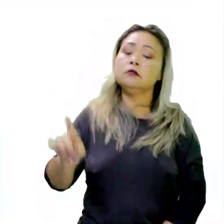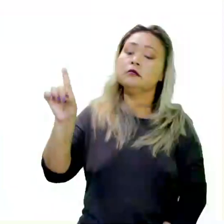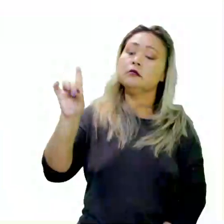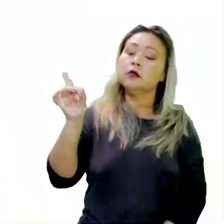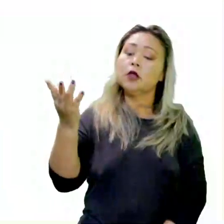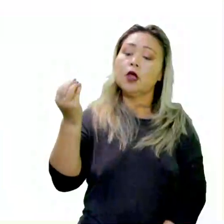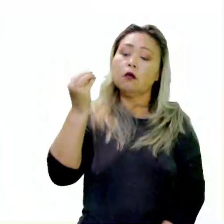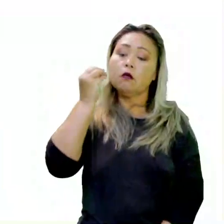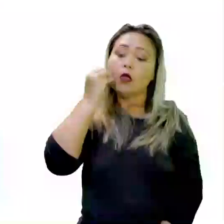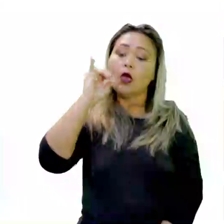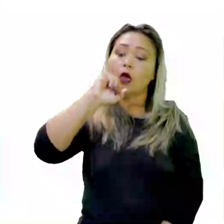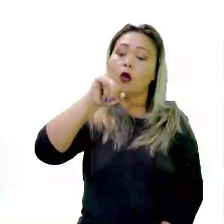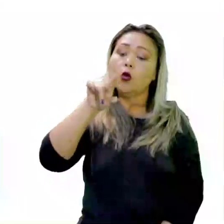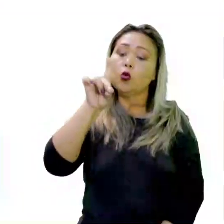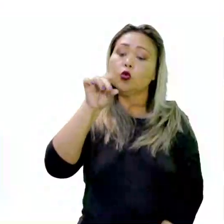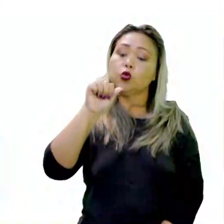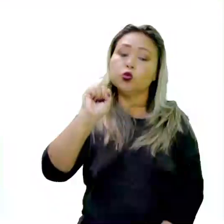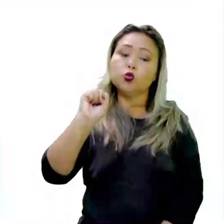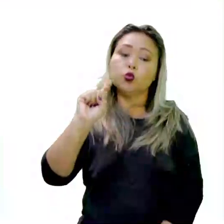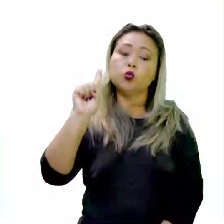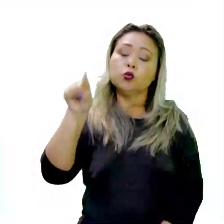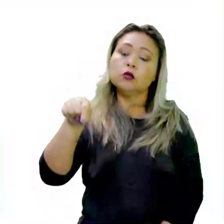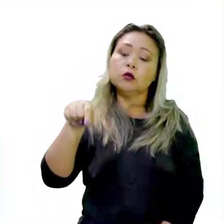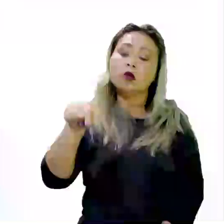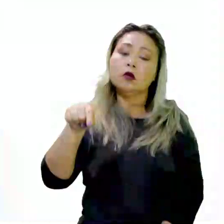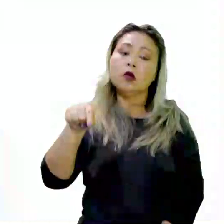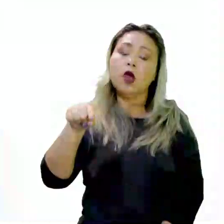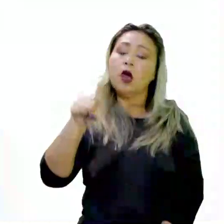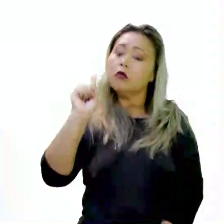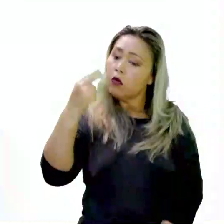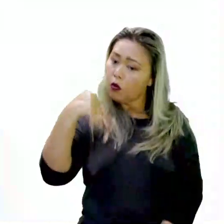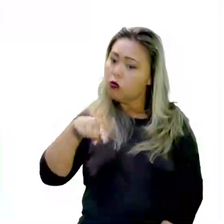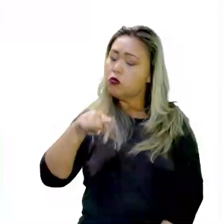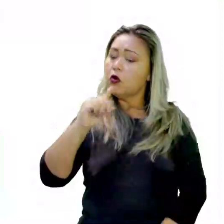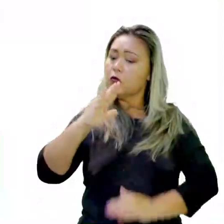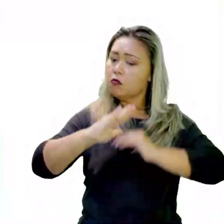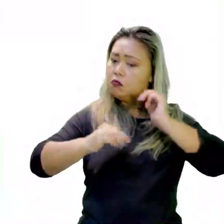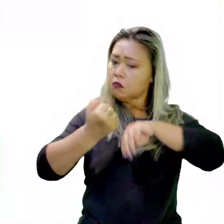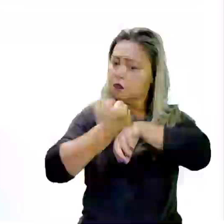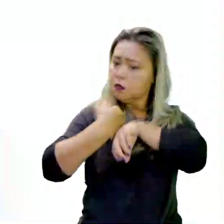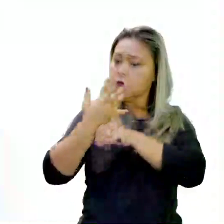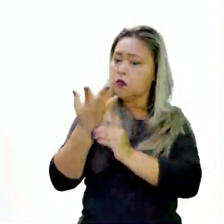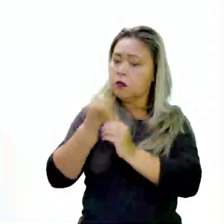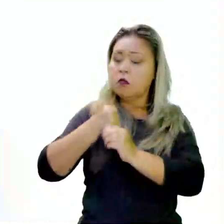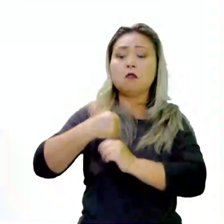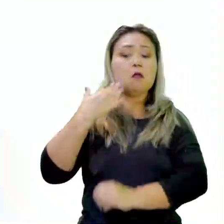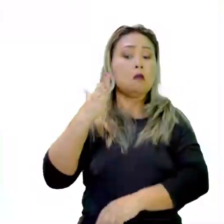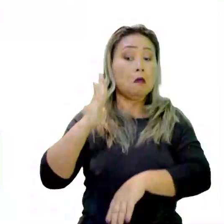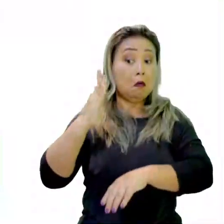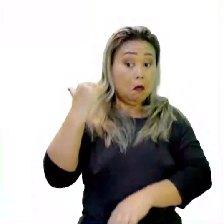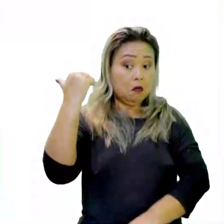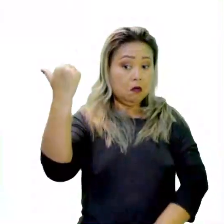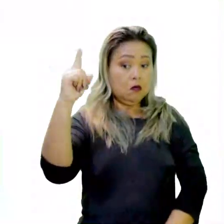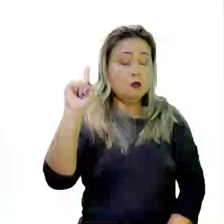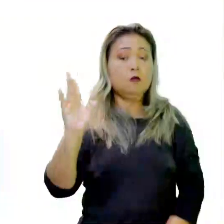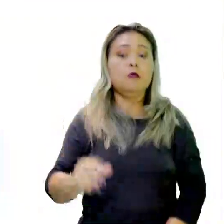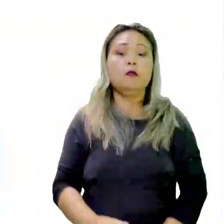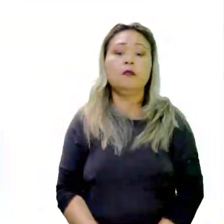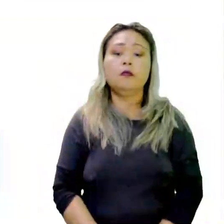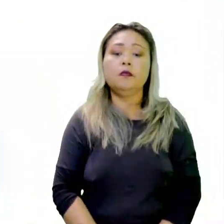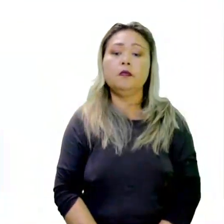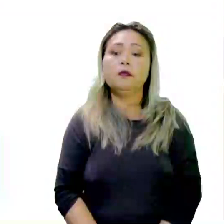o Beijo de Judas, de Giotto. Foi um dos artistas mais importantes do período medieval, não é, professor?